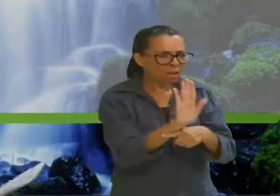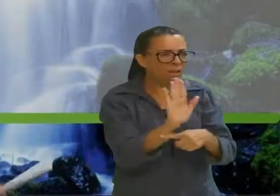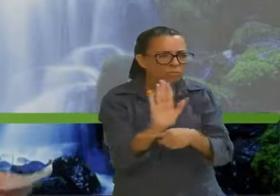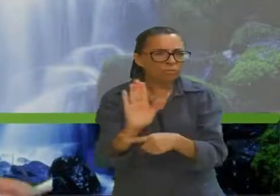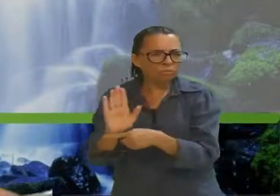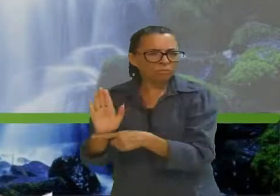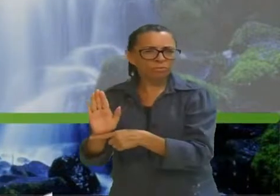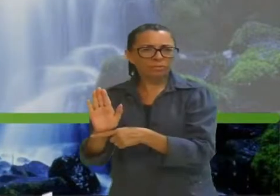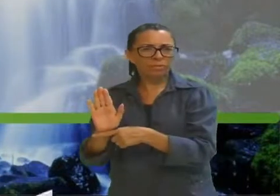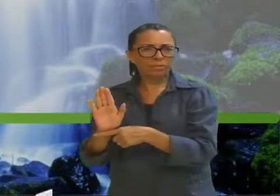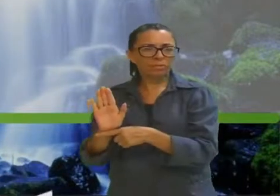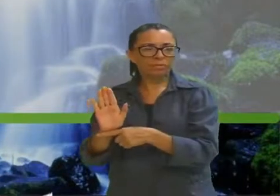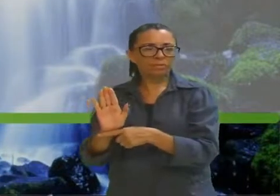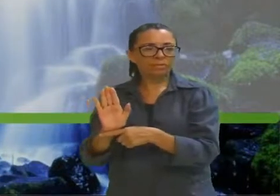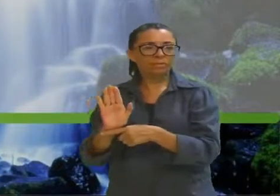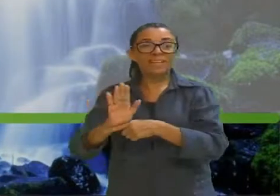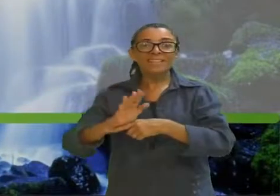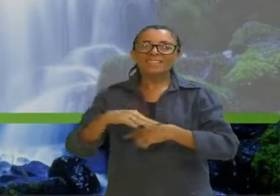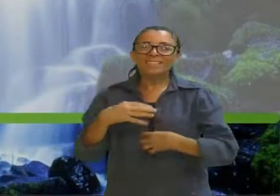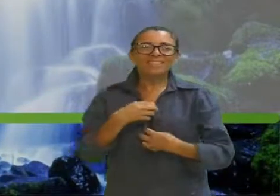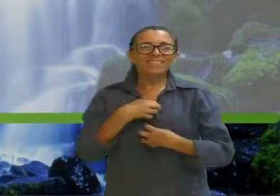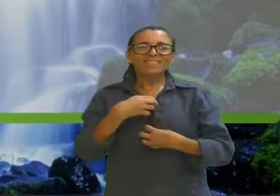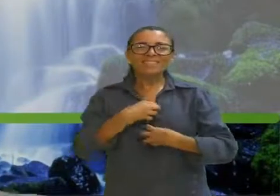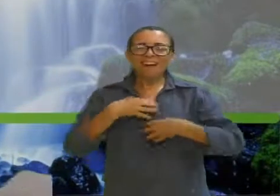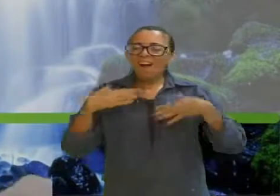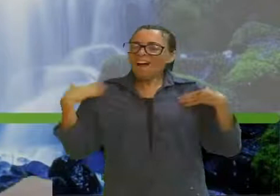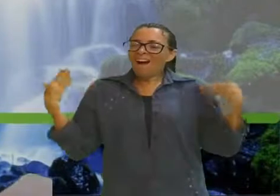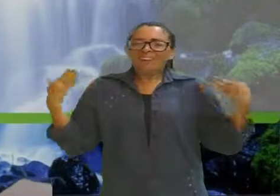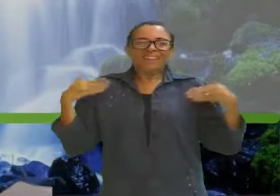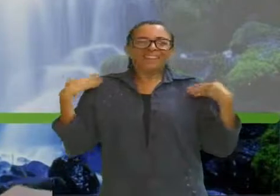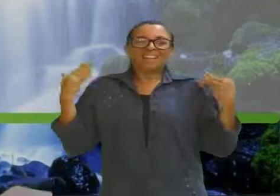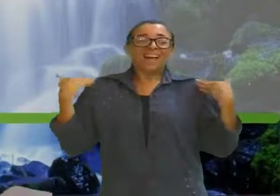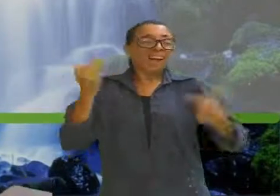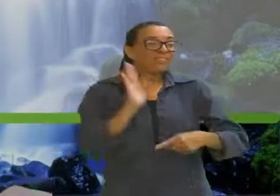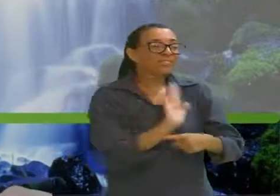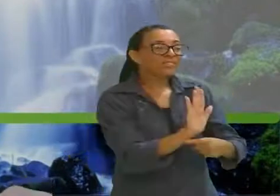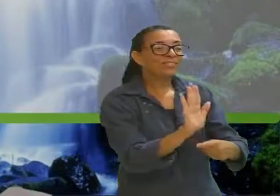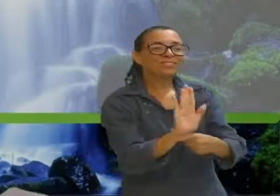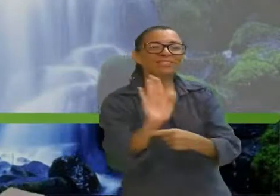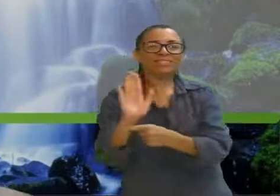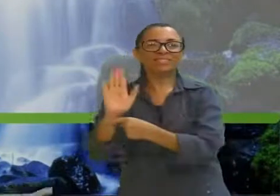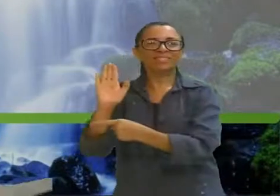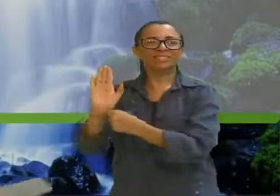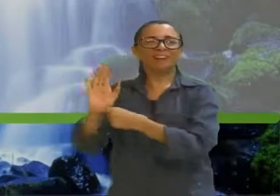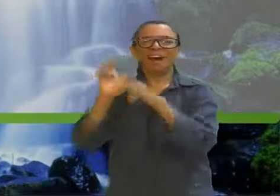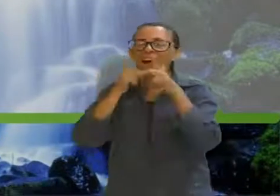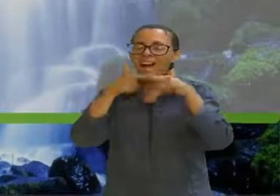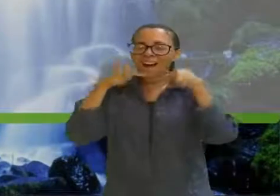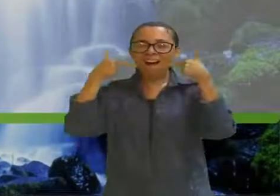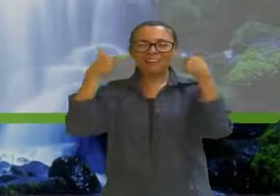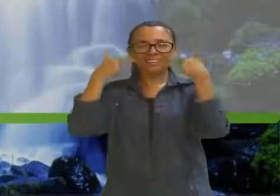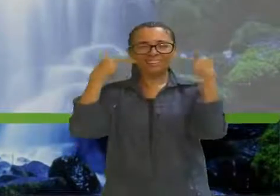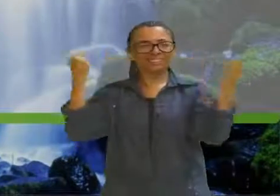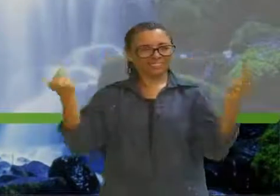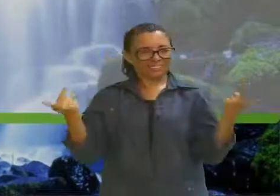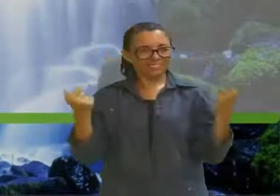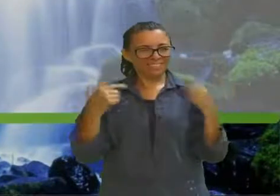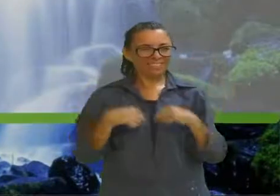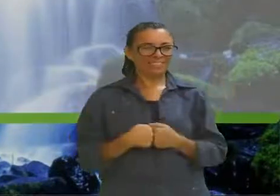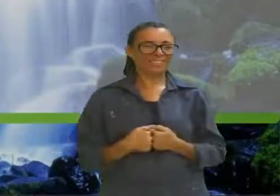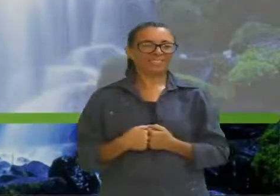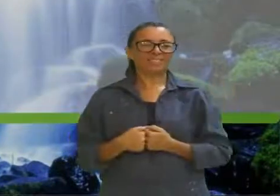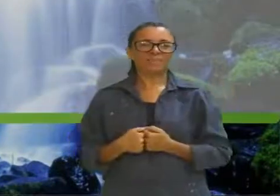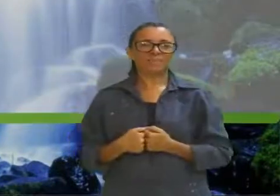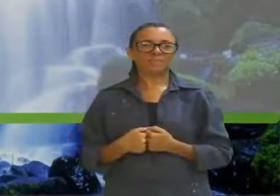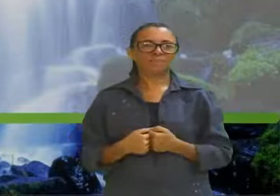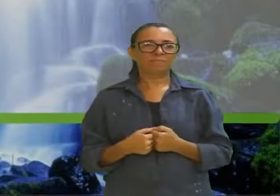daquilo que é da vontade de Deus, então ela está morta, ela só está na minha mente, ela não